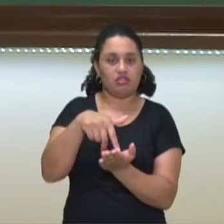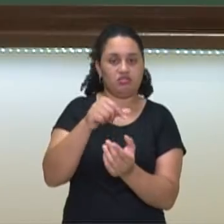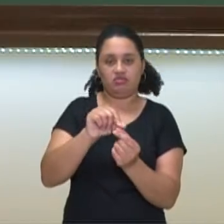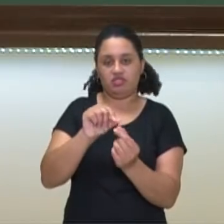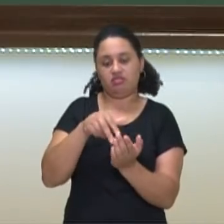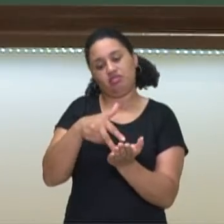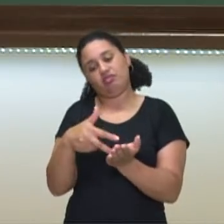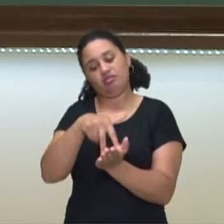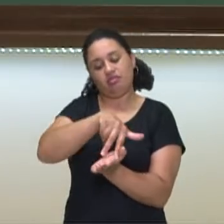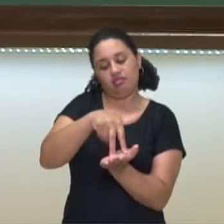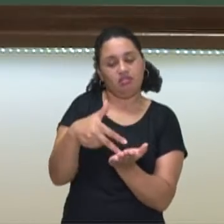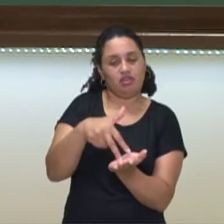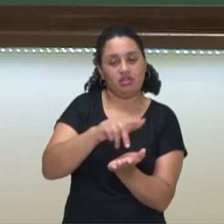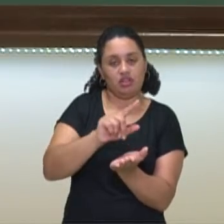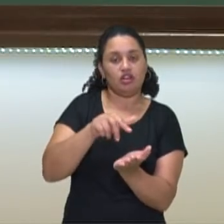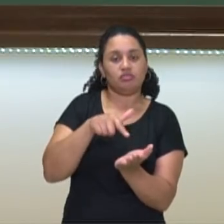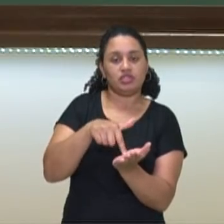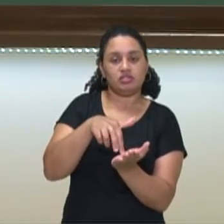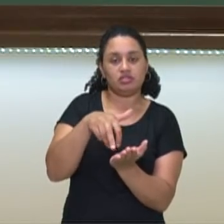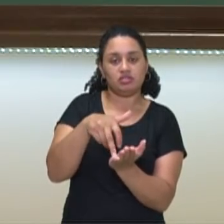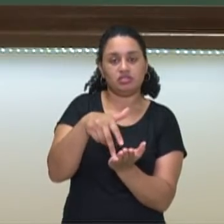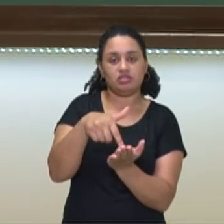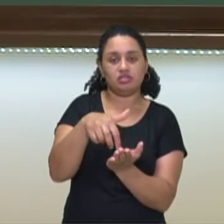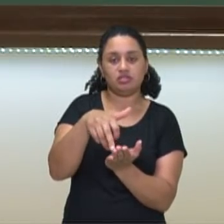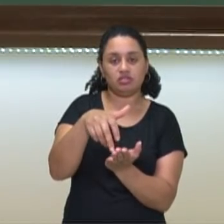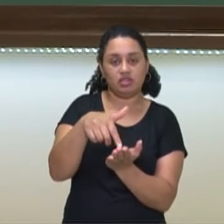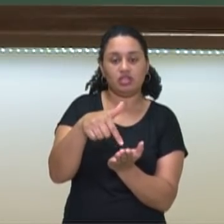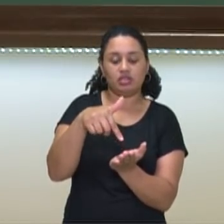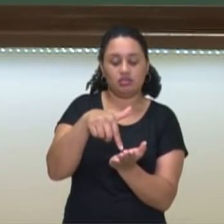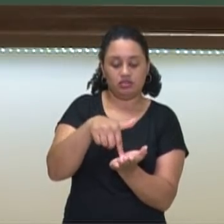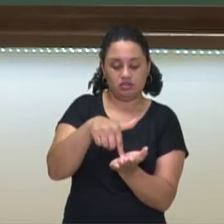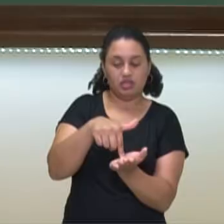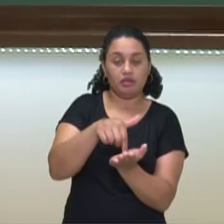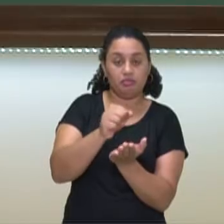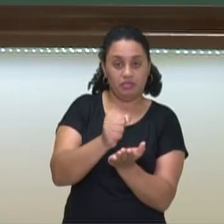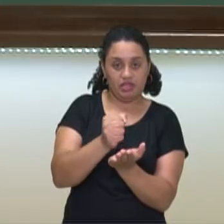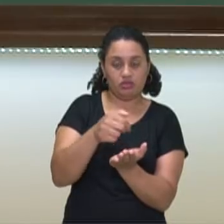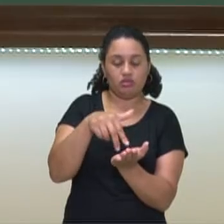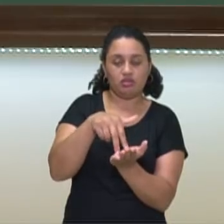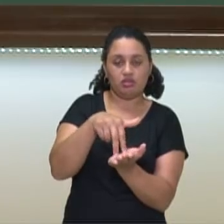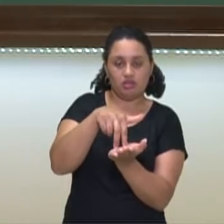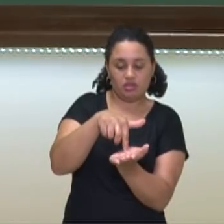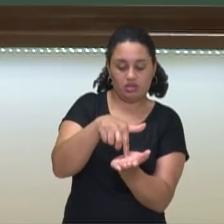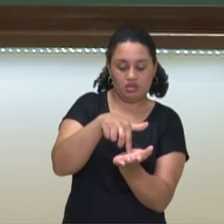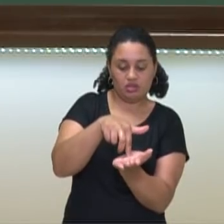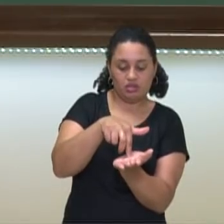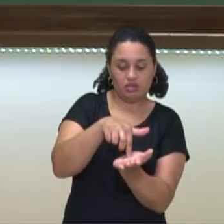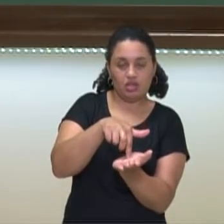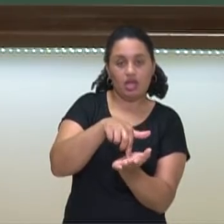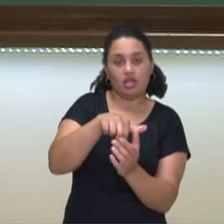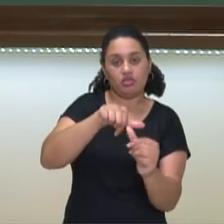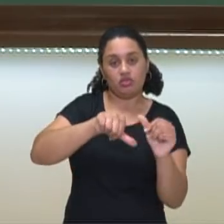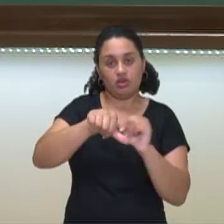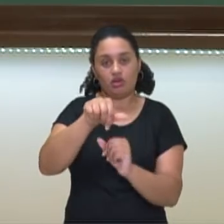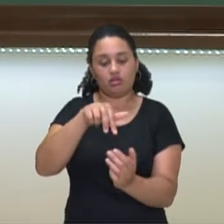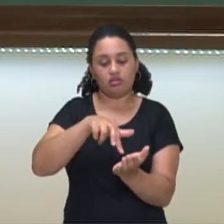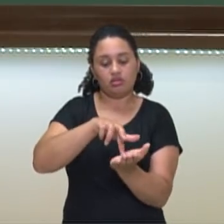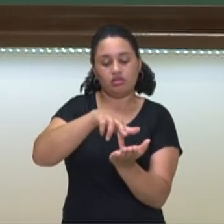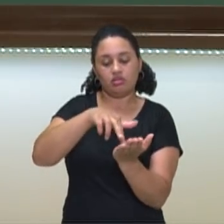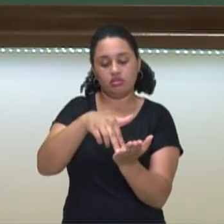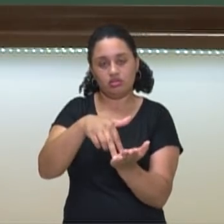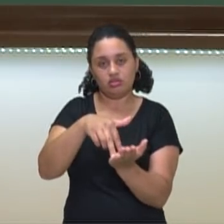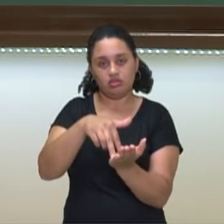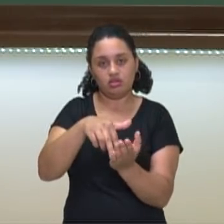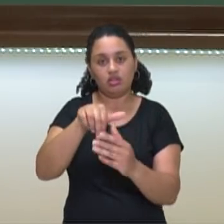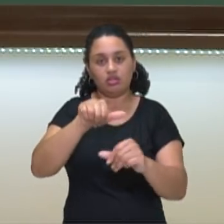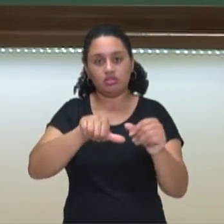perna, para que a gente possa movimentar a outra perna. Daí esse pé vai apoiar, eu vou transferir o peso para esse pé que